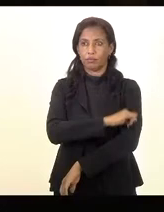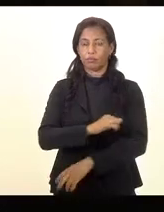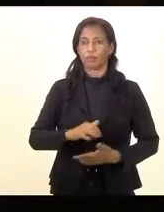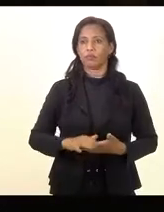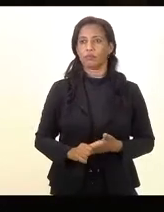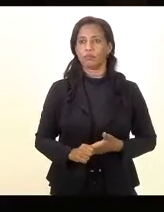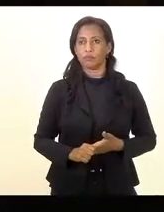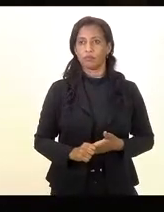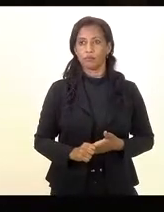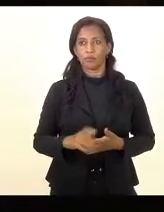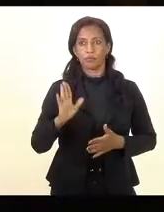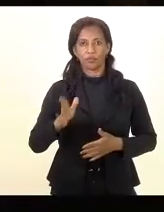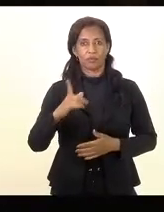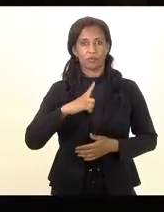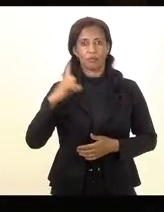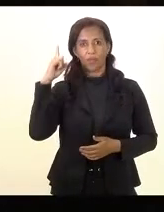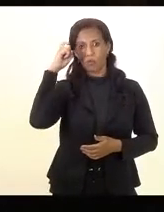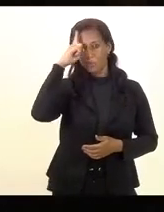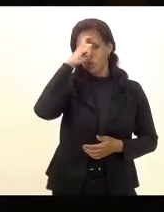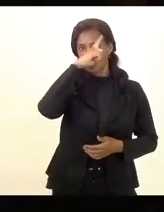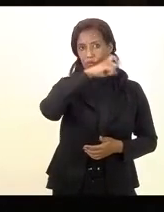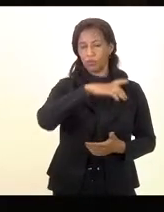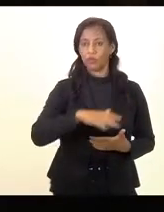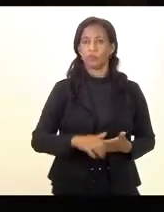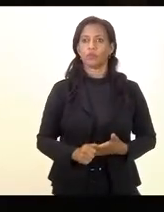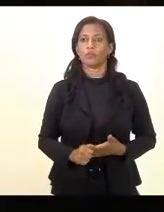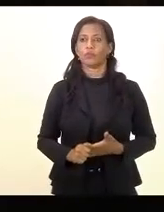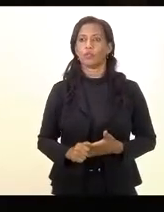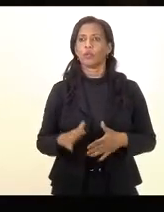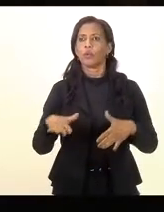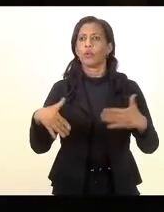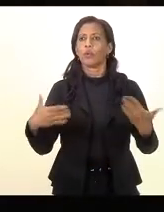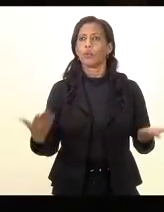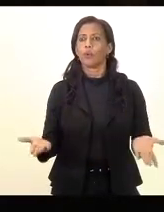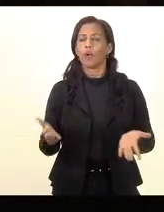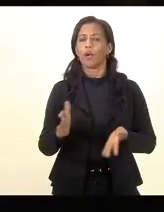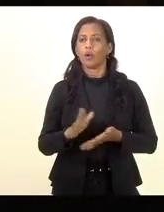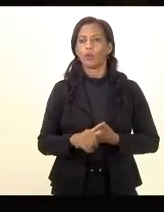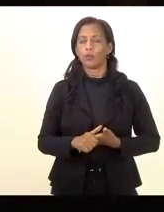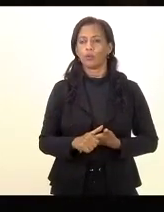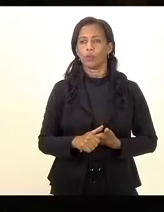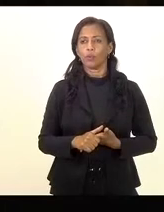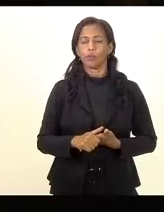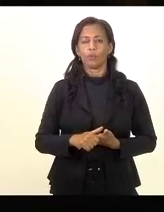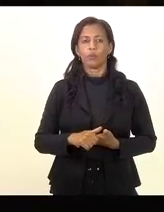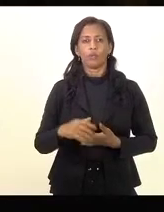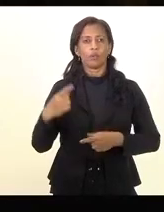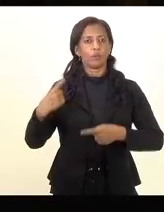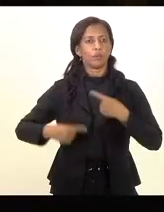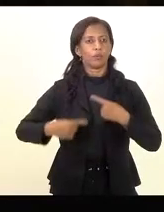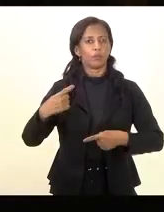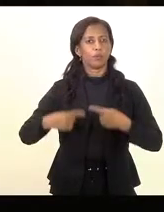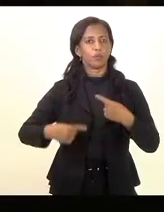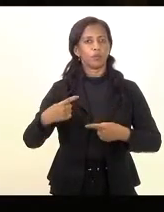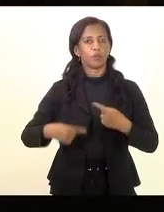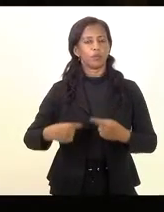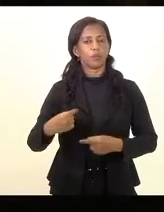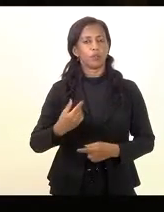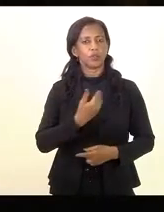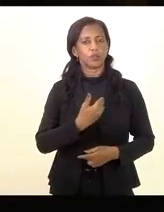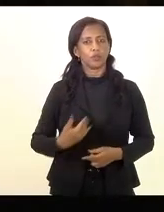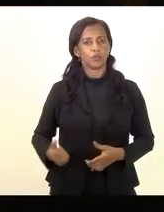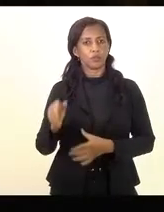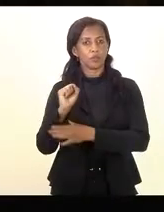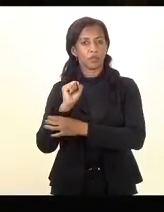tem aqui uma dificuldade de clareza sobre qual é a política pública de segurança colocada no estado do Rio de